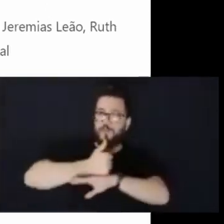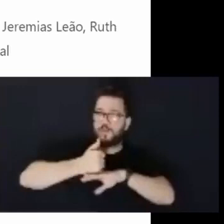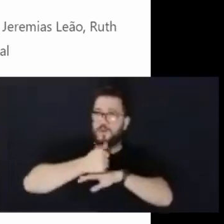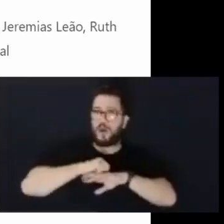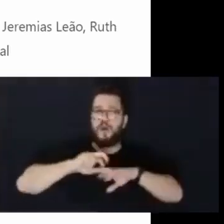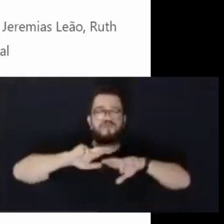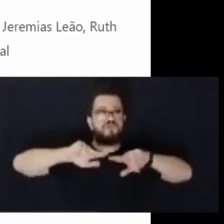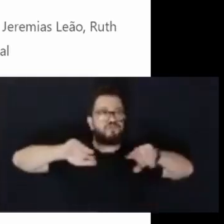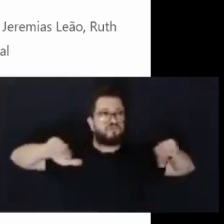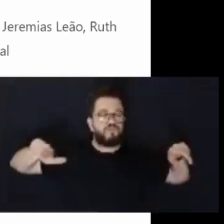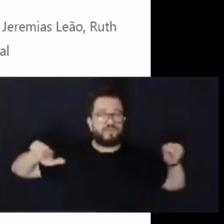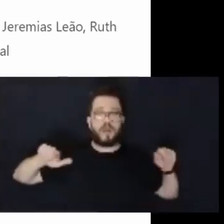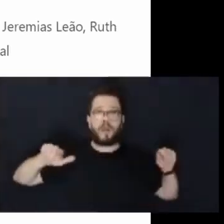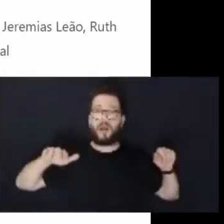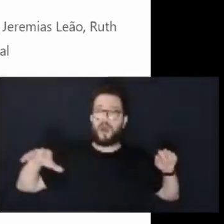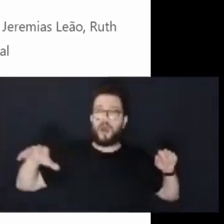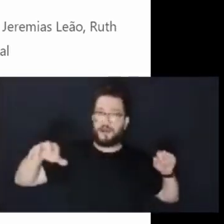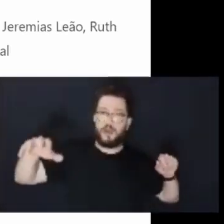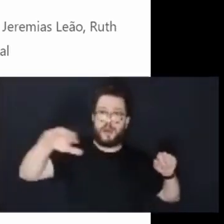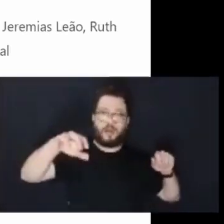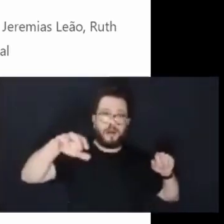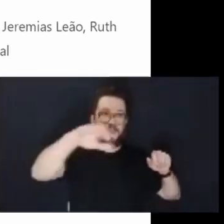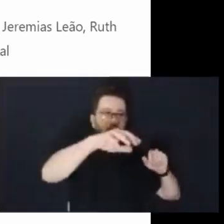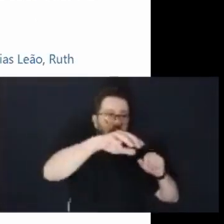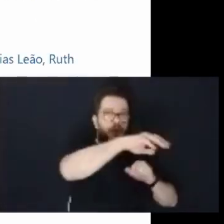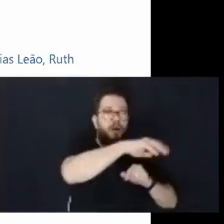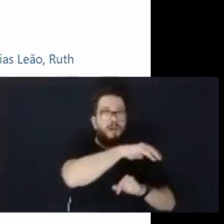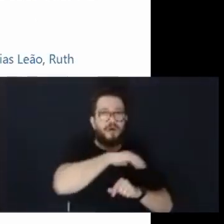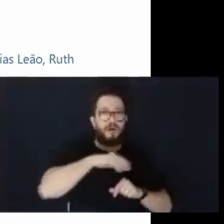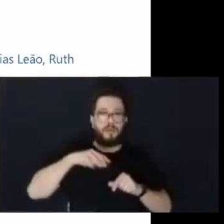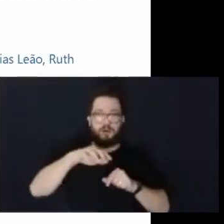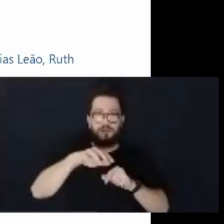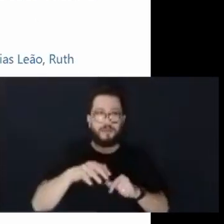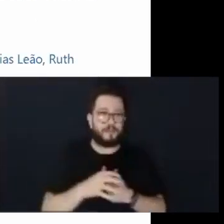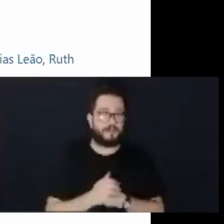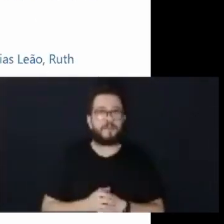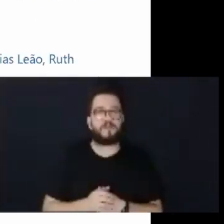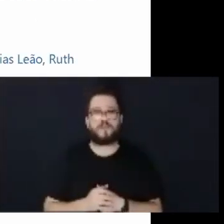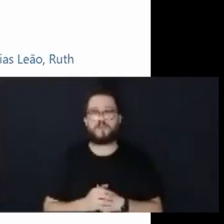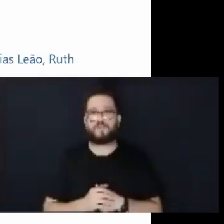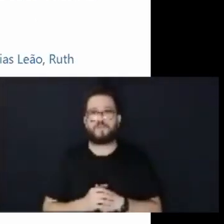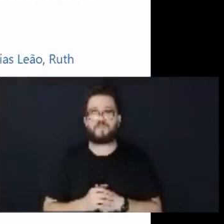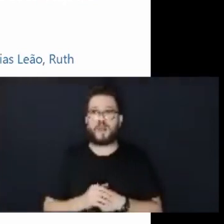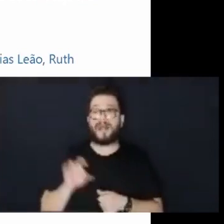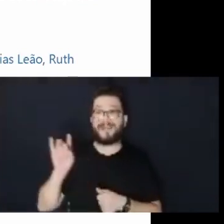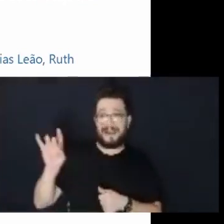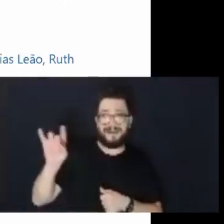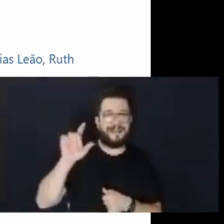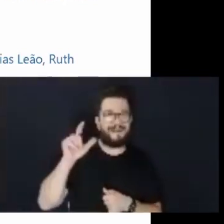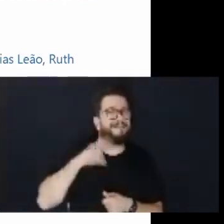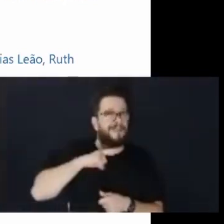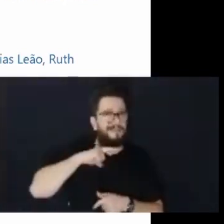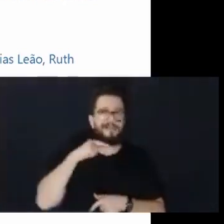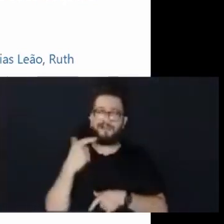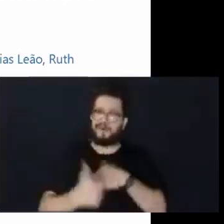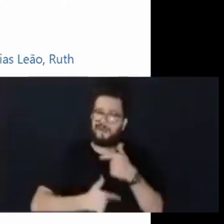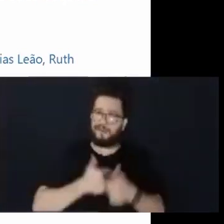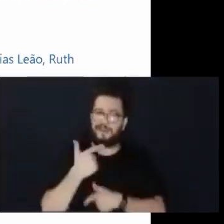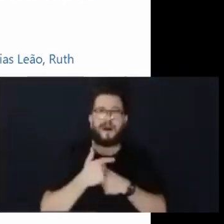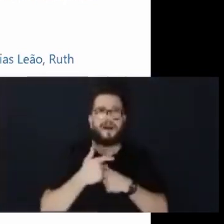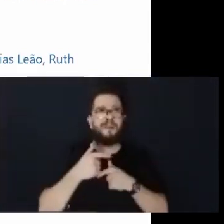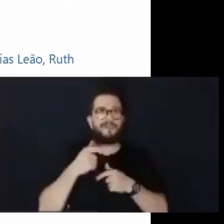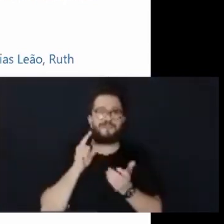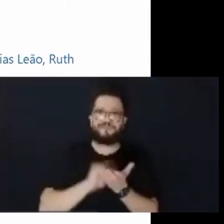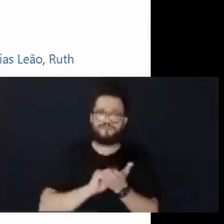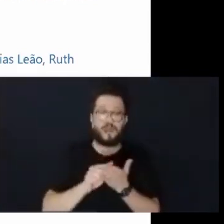pares sobre a área da pandemia, né? Essa mesma equipe, coordenada por mim, nós publicamos